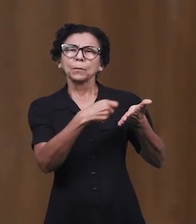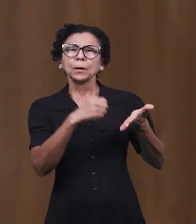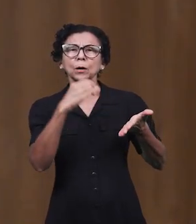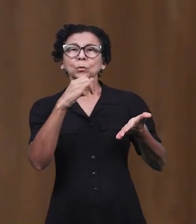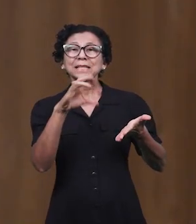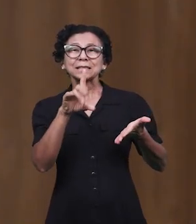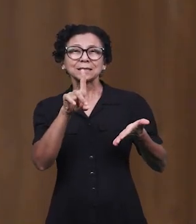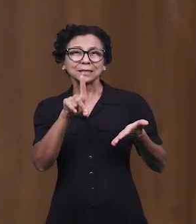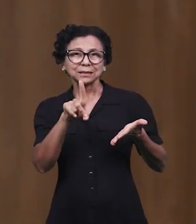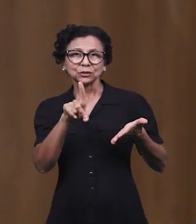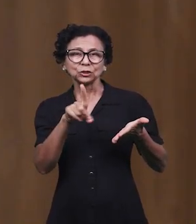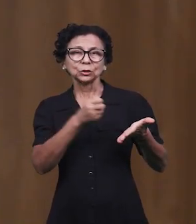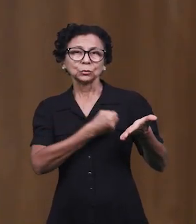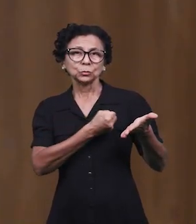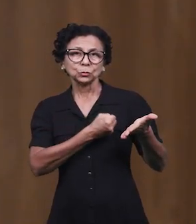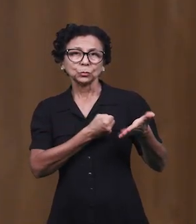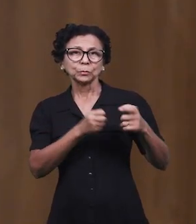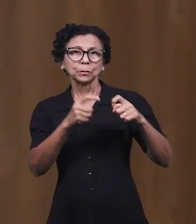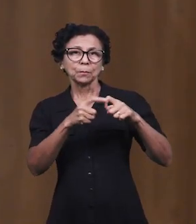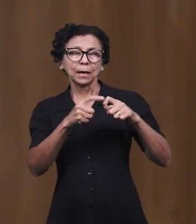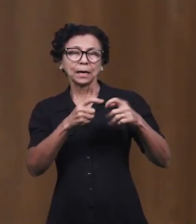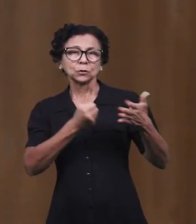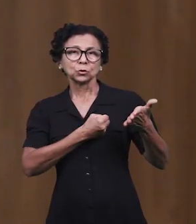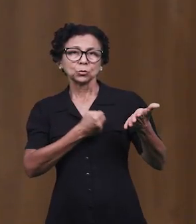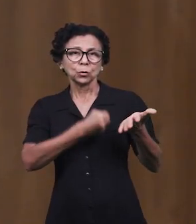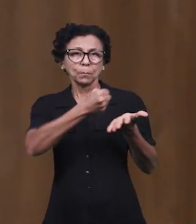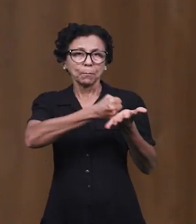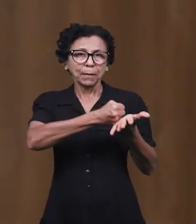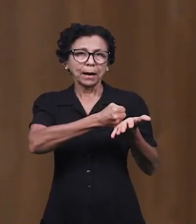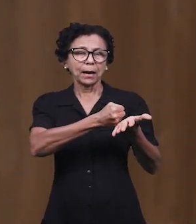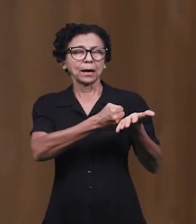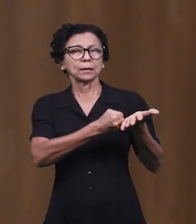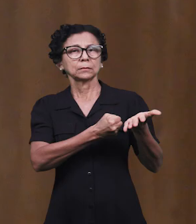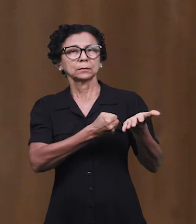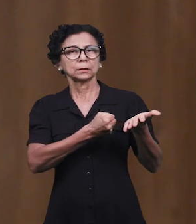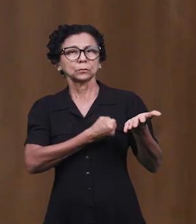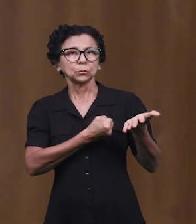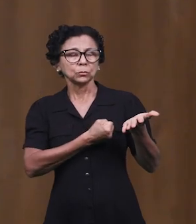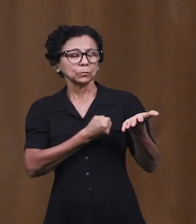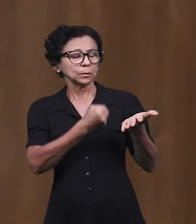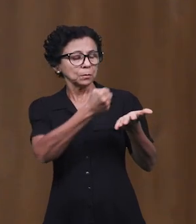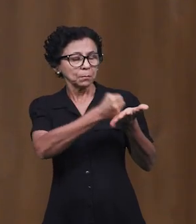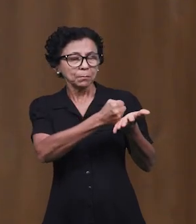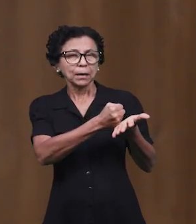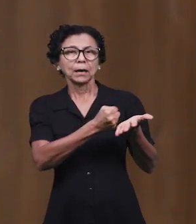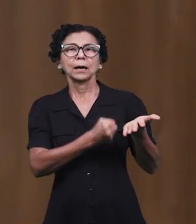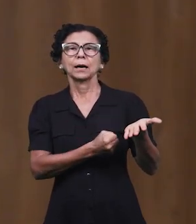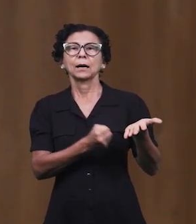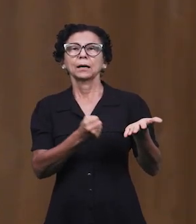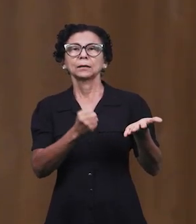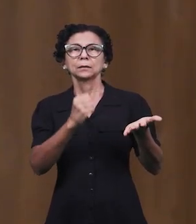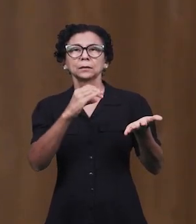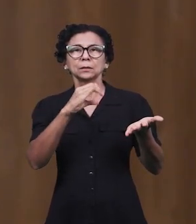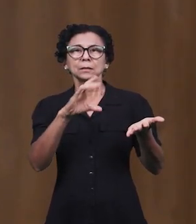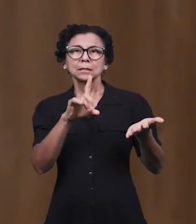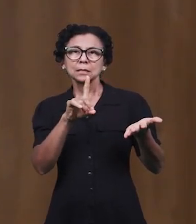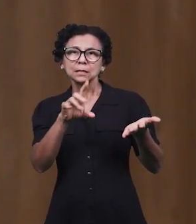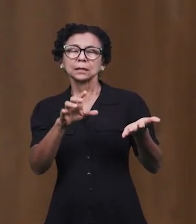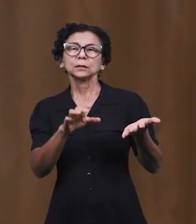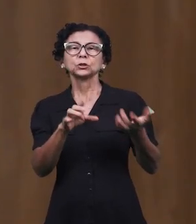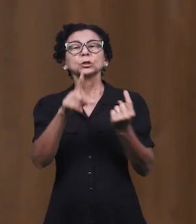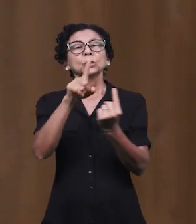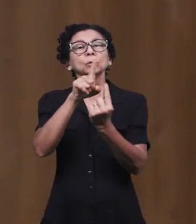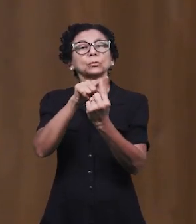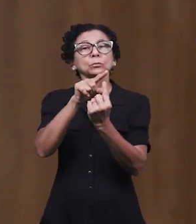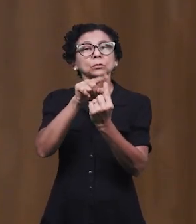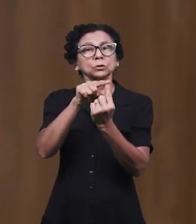muito importante, né? Se tem um caso assim na sua casa, então peça um laudo médico que contenha o CID da deficiência ou